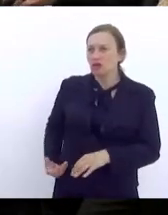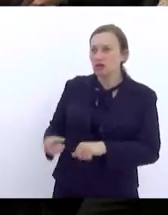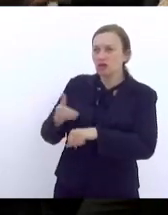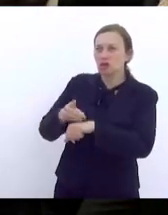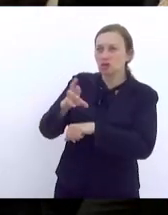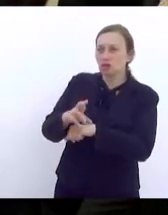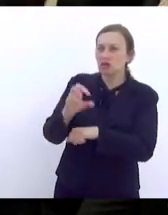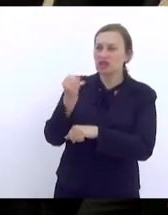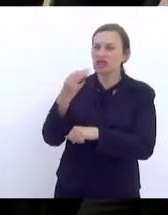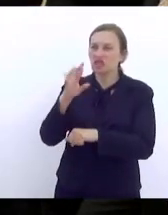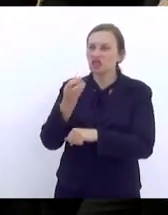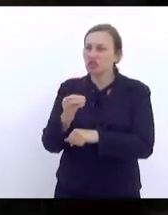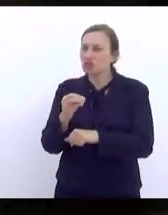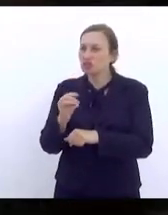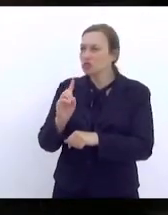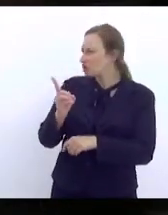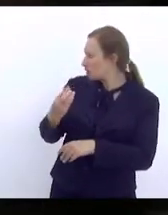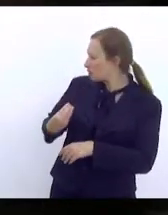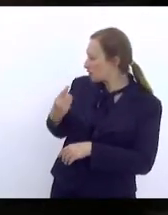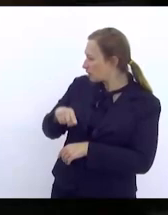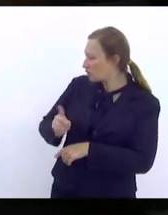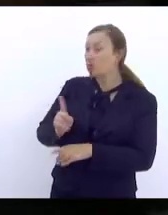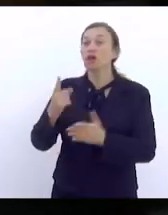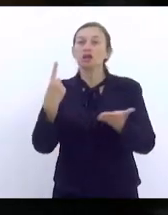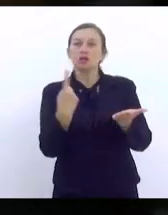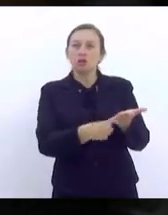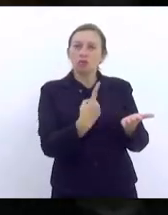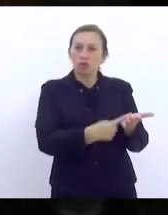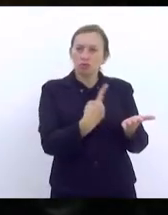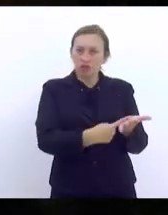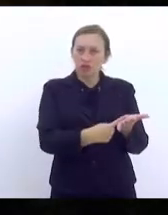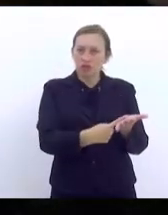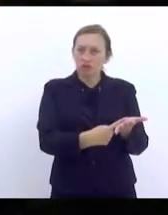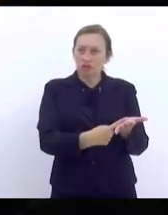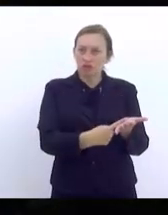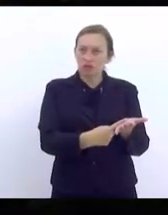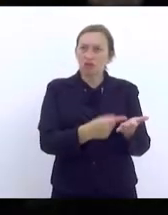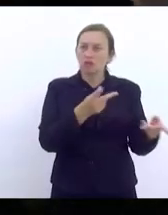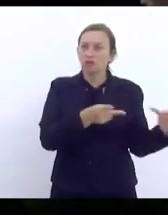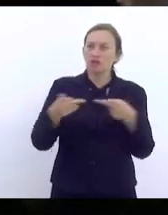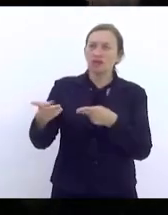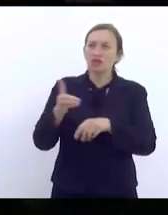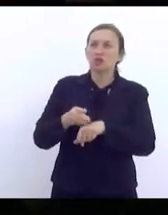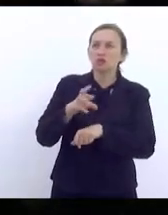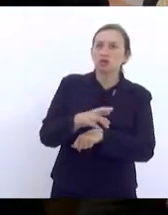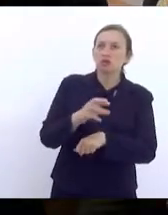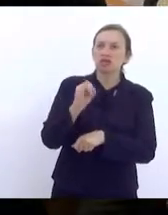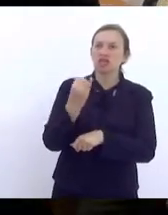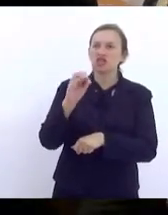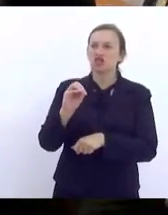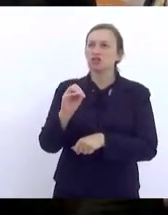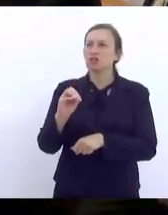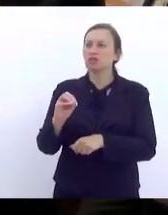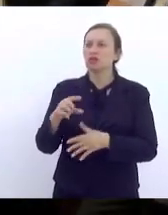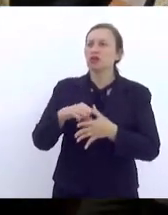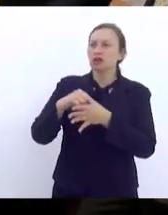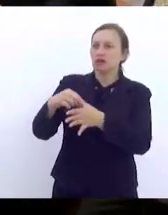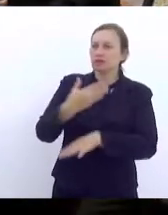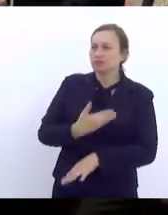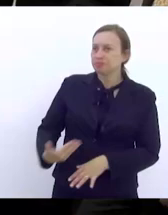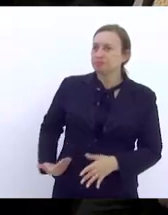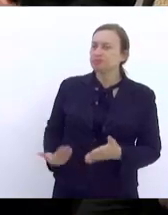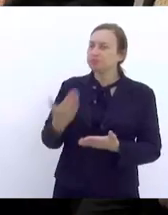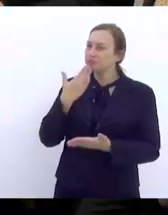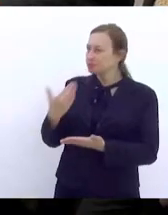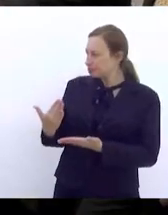não tá mais aqui mas fica aqui o compromisso de licenciar para uma visita Deputado Dr Serginho líder de governo firmando um compromisso aqui